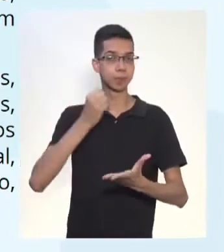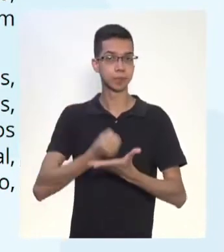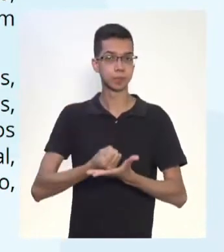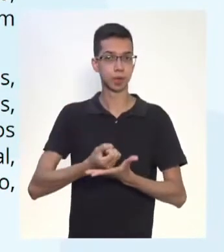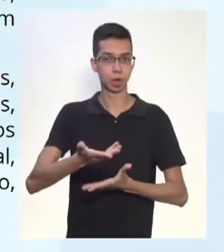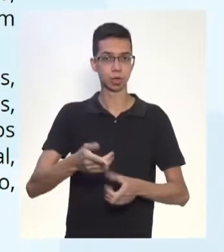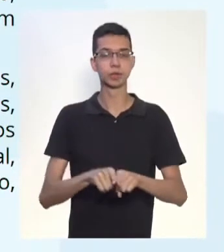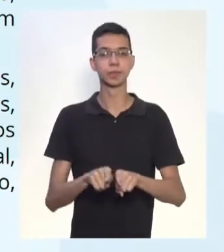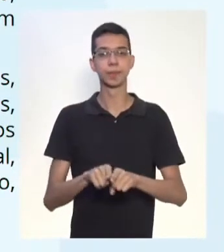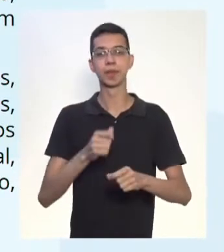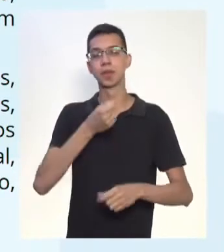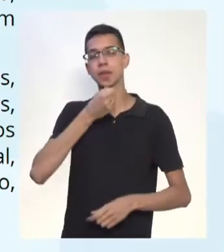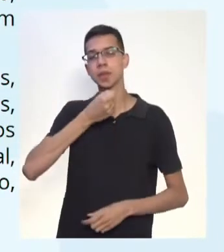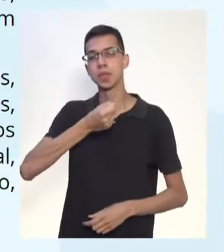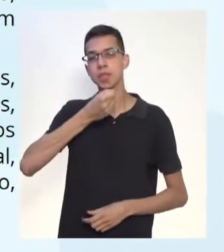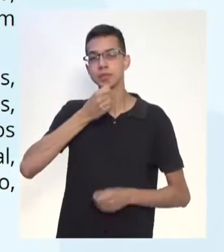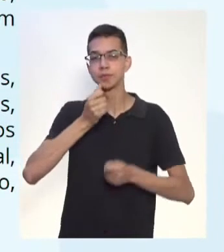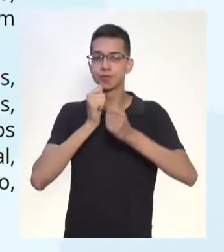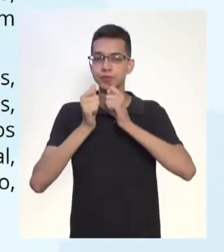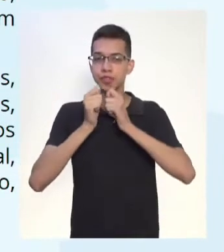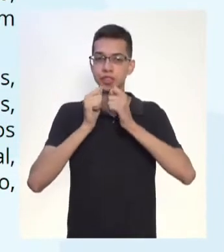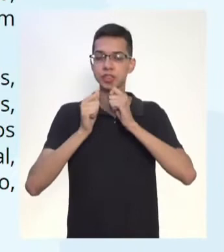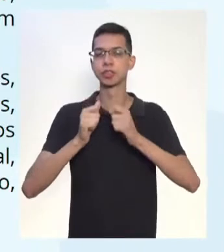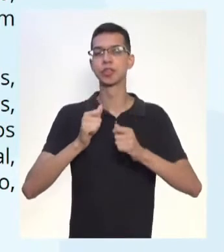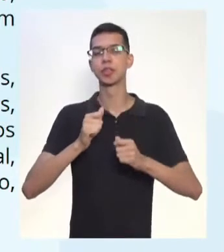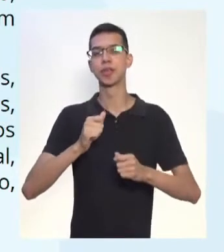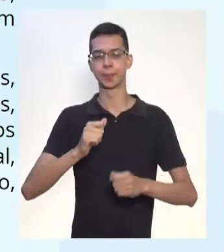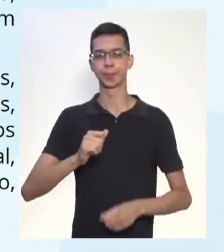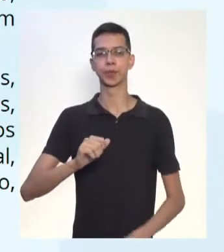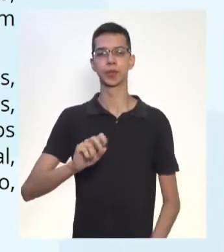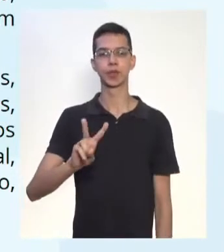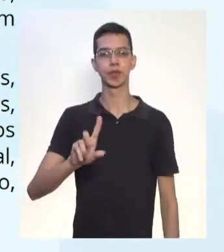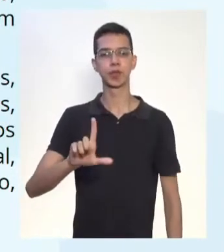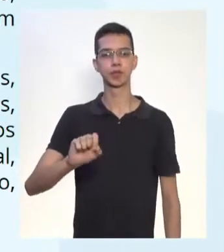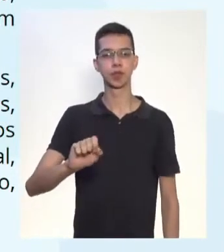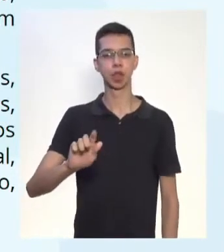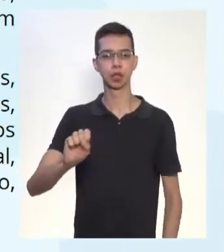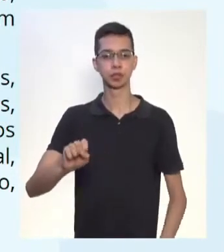entrevistas, comentários, vlogs, jornais